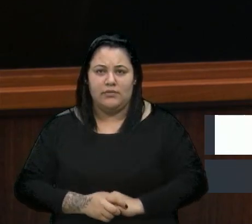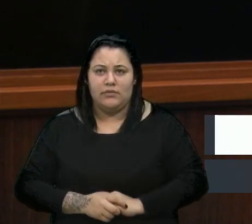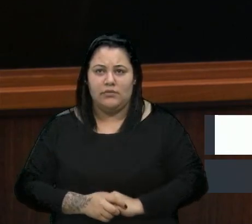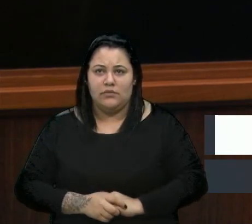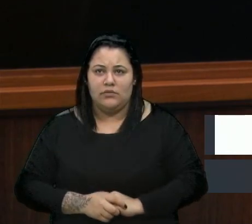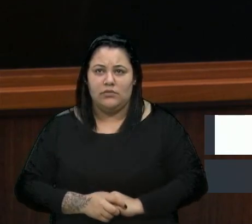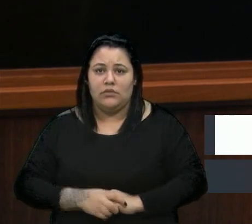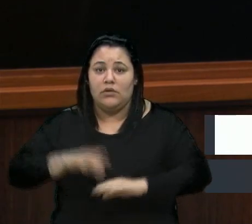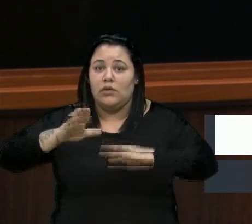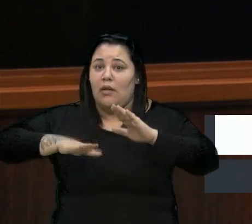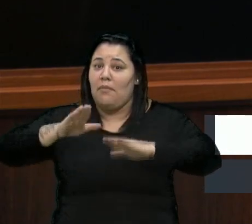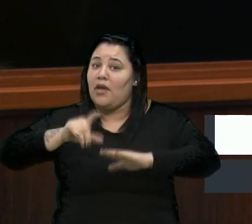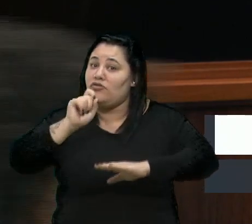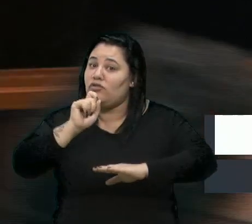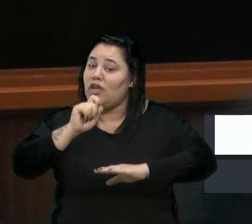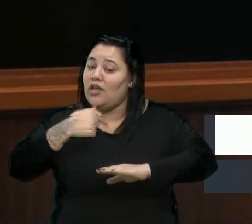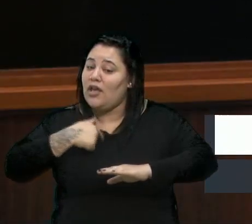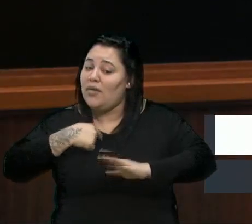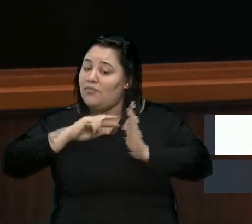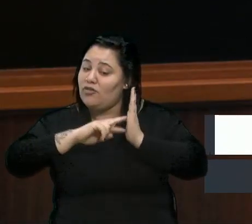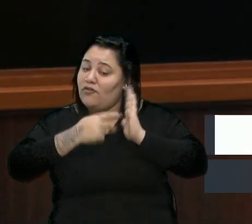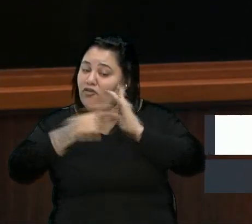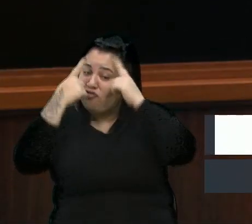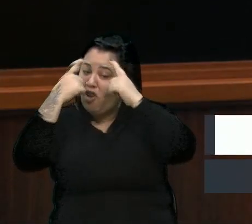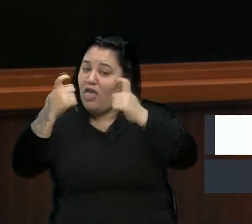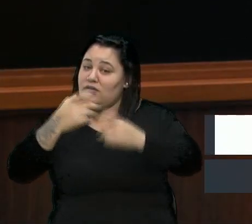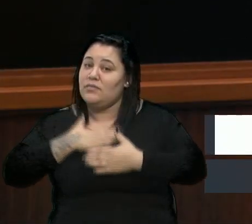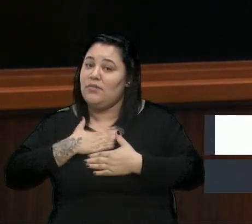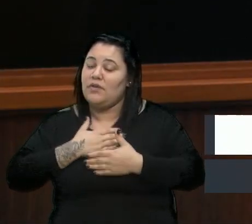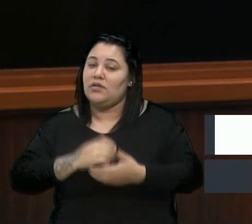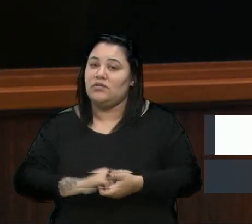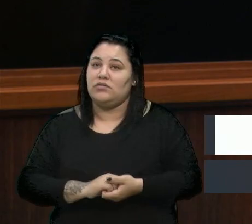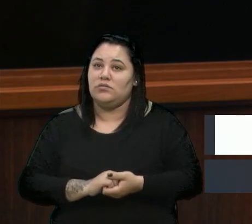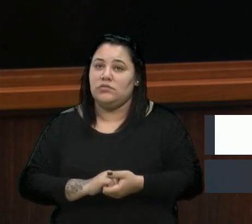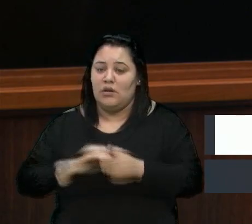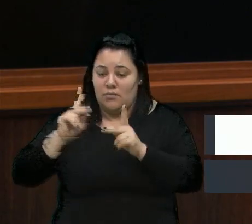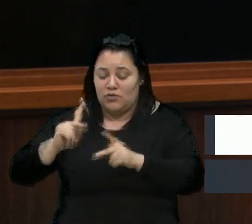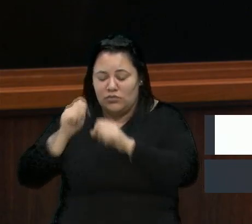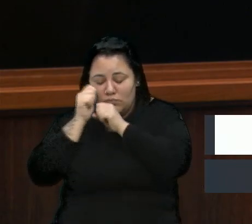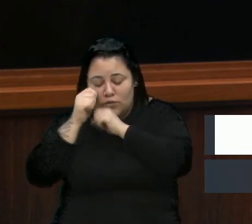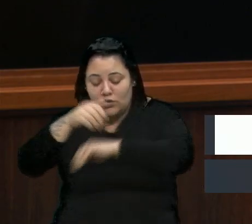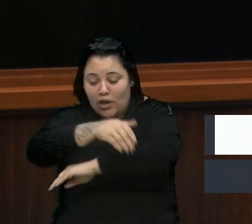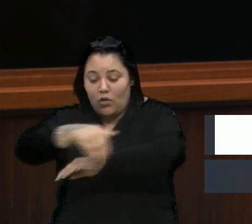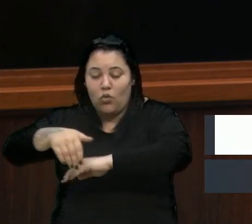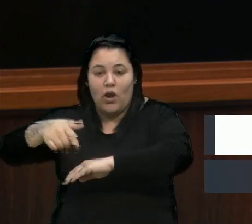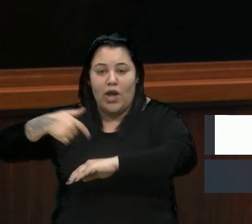Depende do que eu considero violência, né? Se o cara está dormindo na rua e eu chego lá,